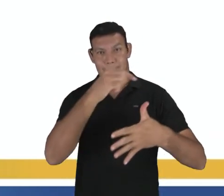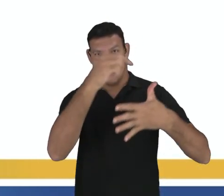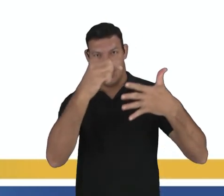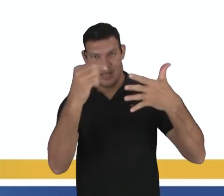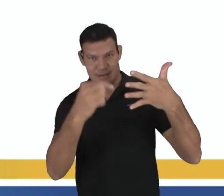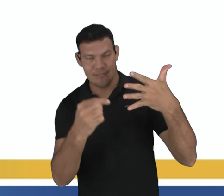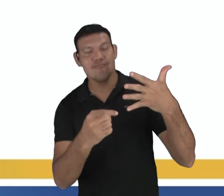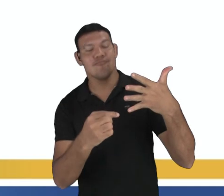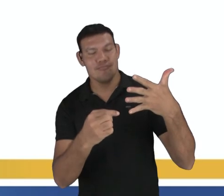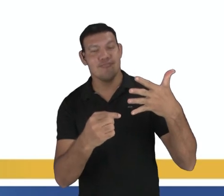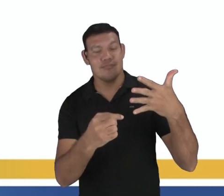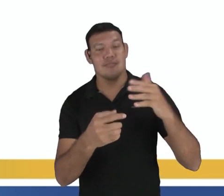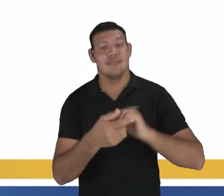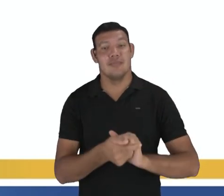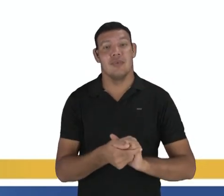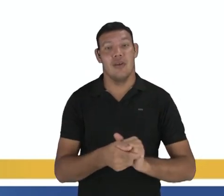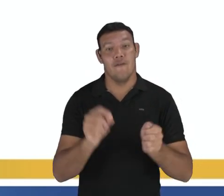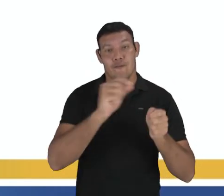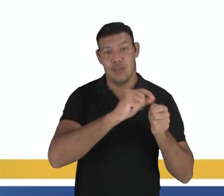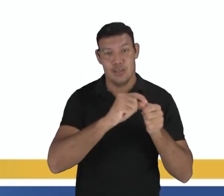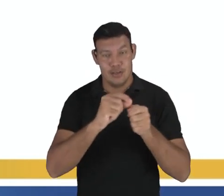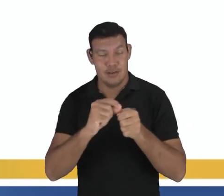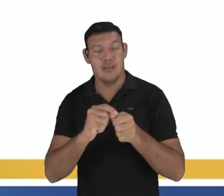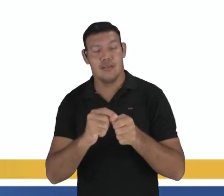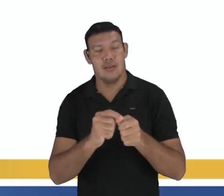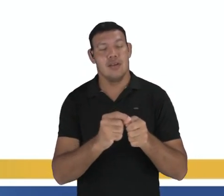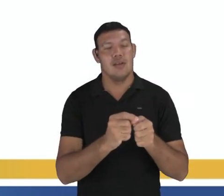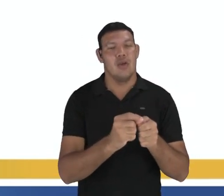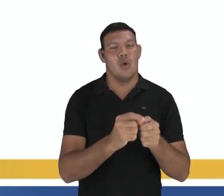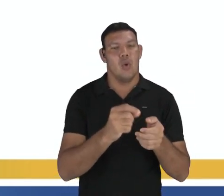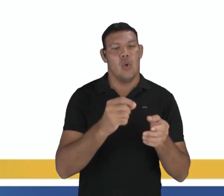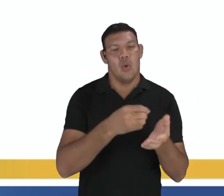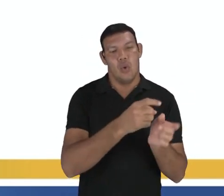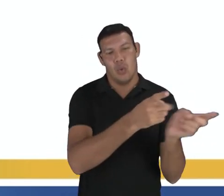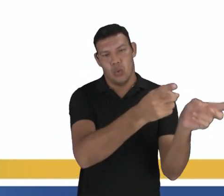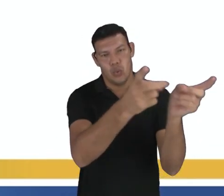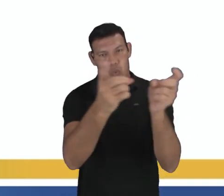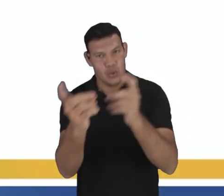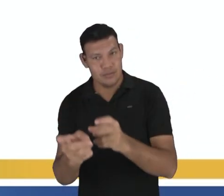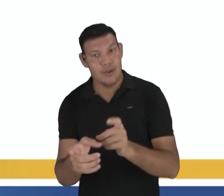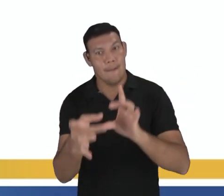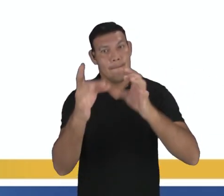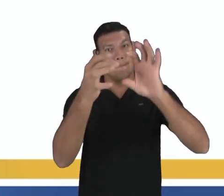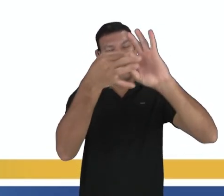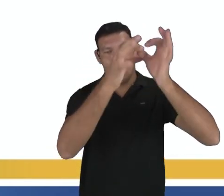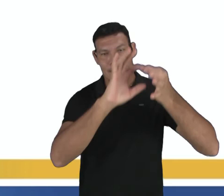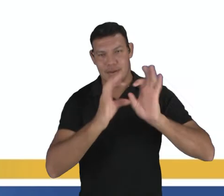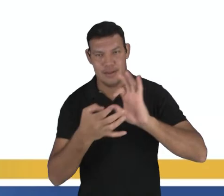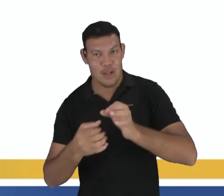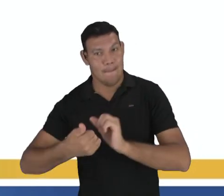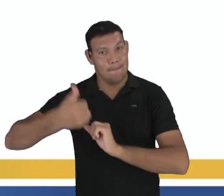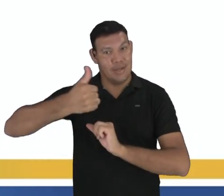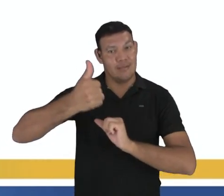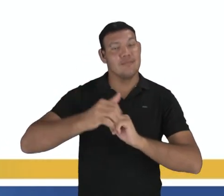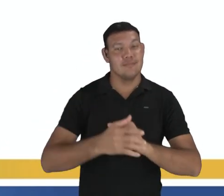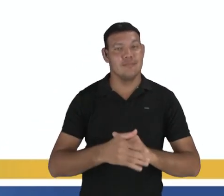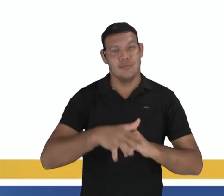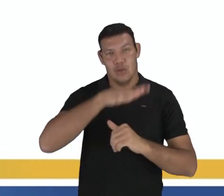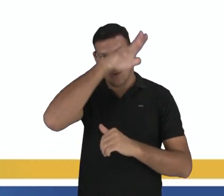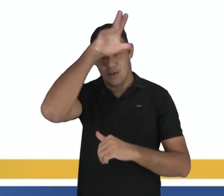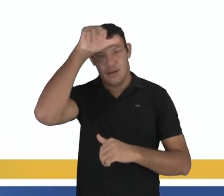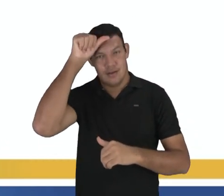foram indispensáveis à produção da borracha em larga escala durante o primeiro surto da borracha na Amazônia,